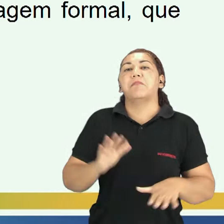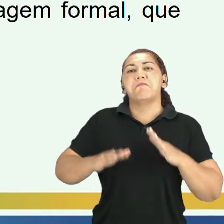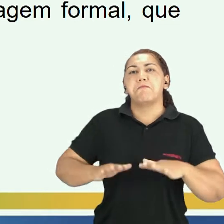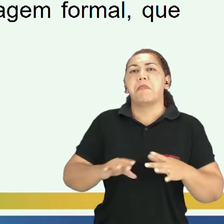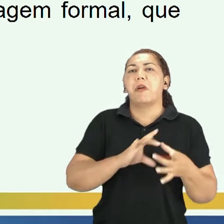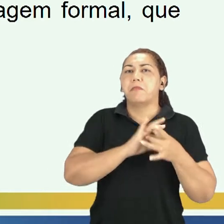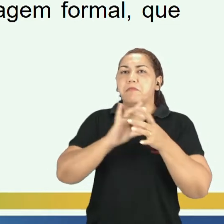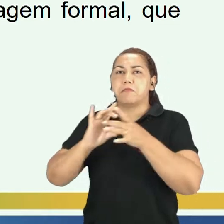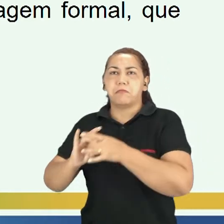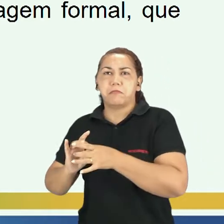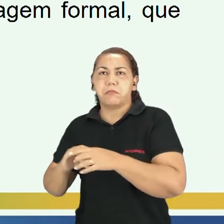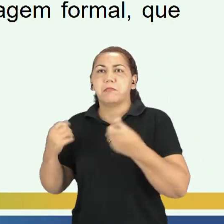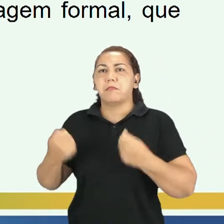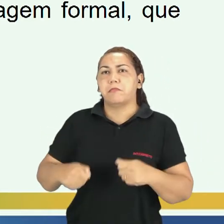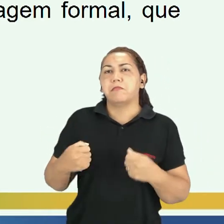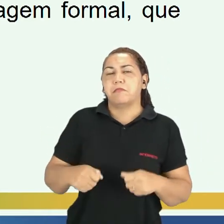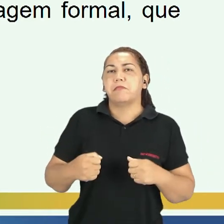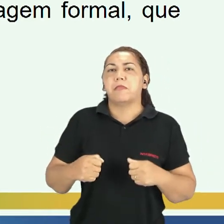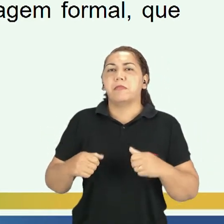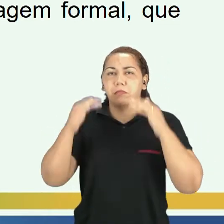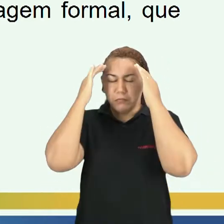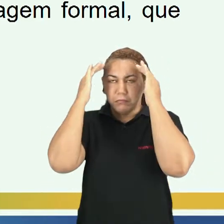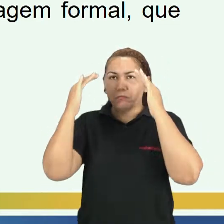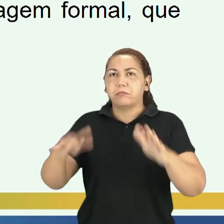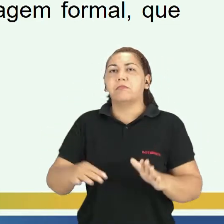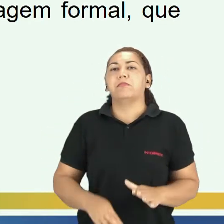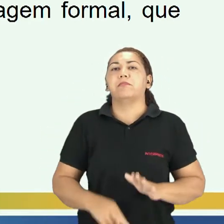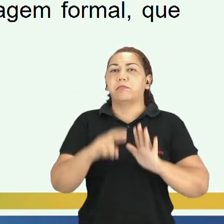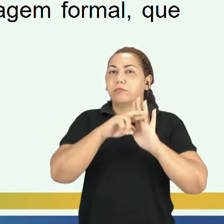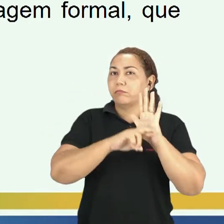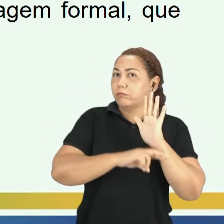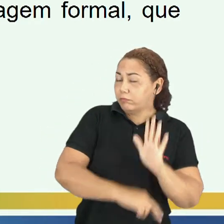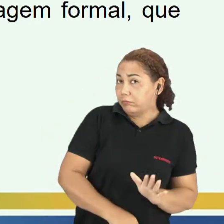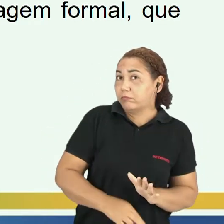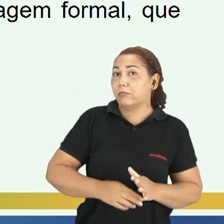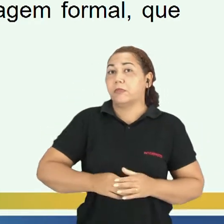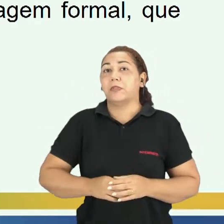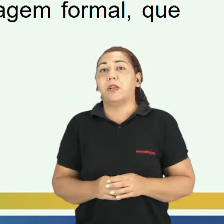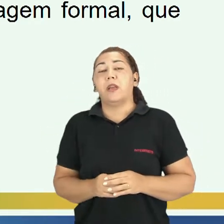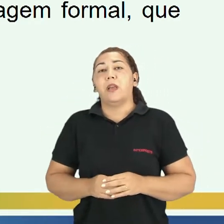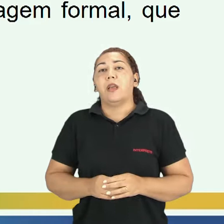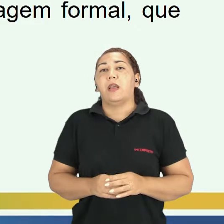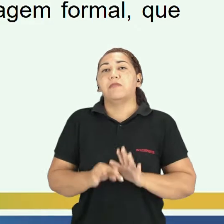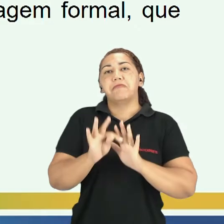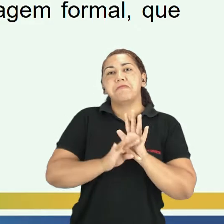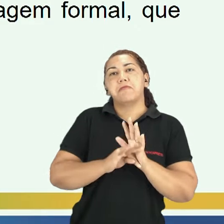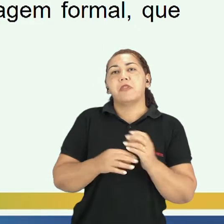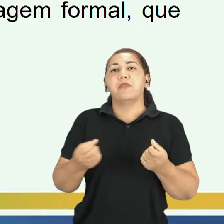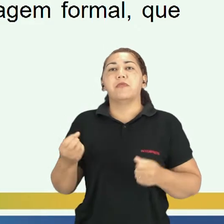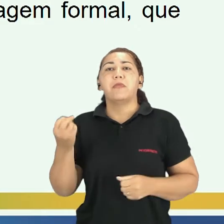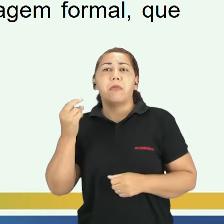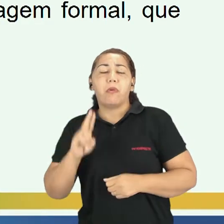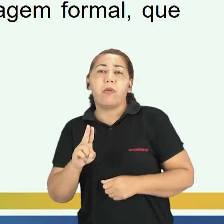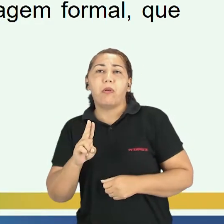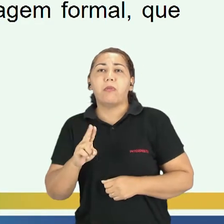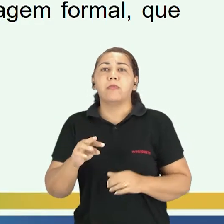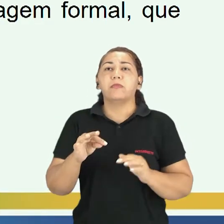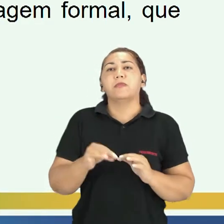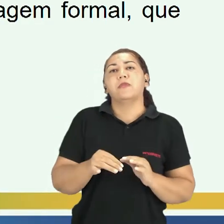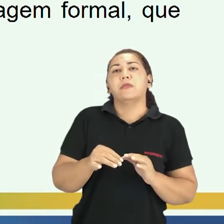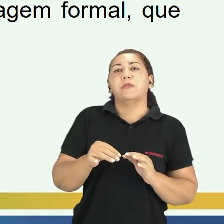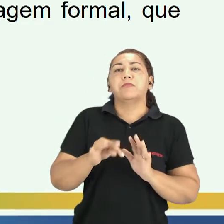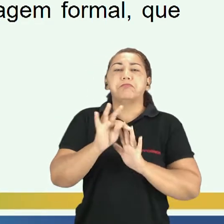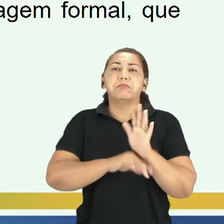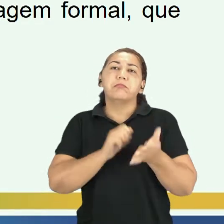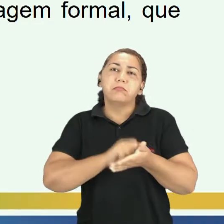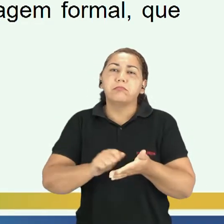normas impostas pela gramática, seja quando elaboramos um texto, que é a linguagem escrita, ou organizamos nossa fala numa palestra, que é